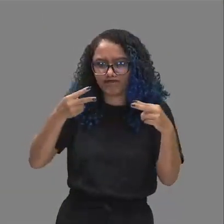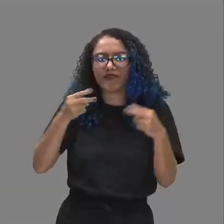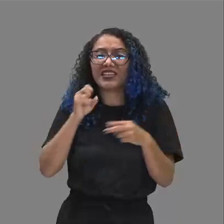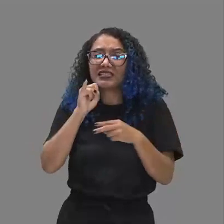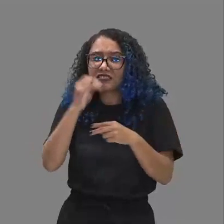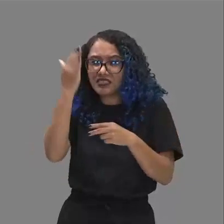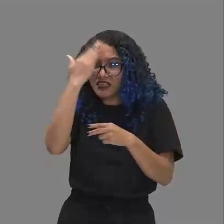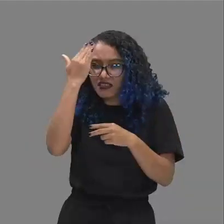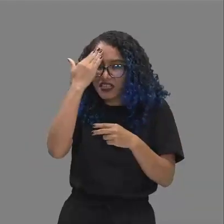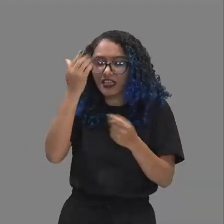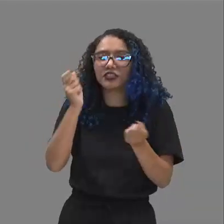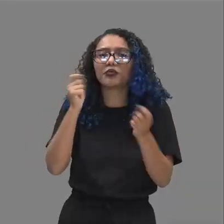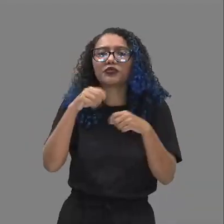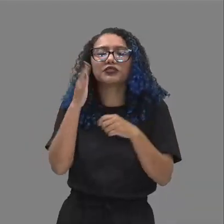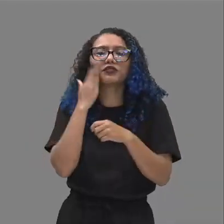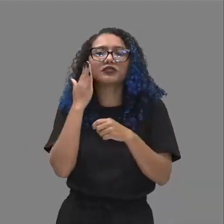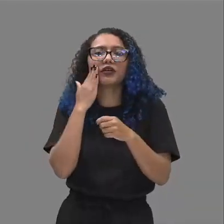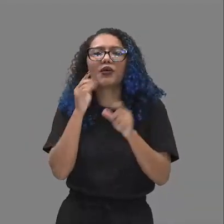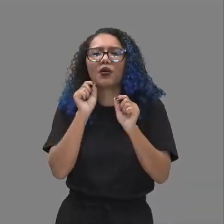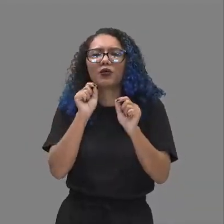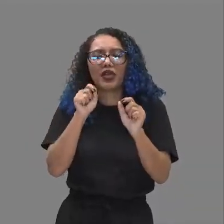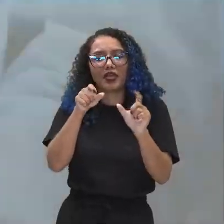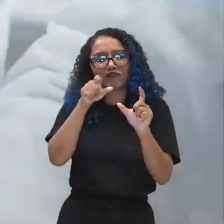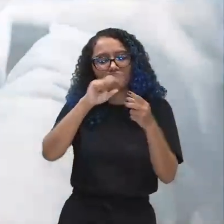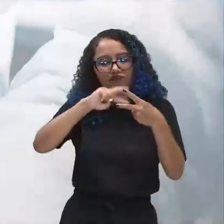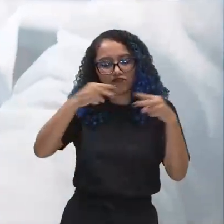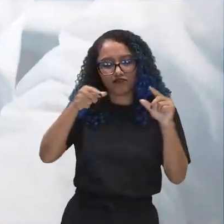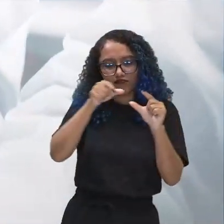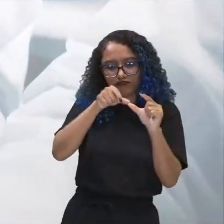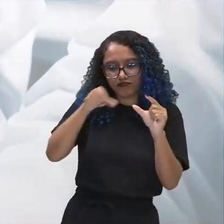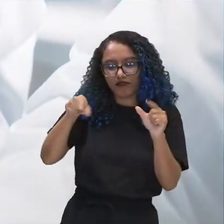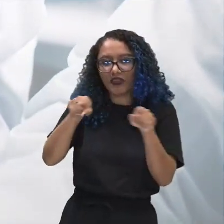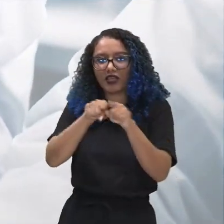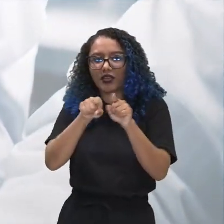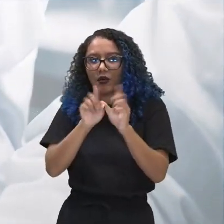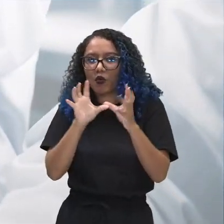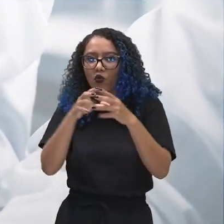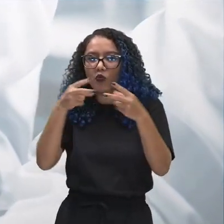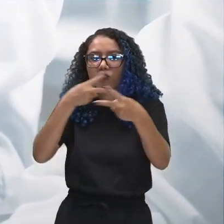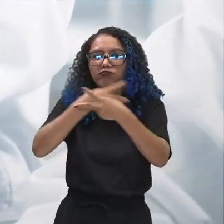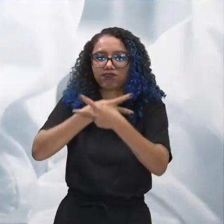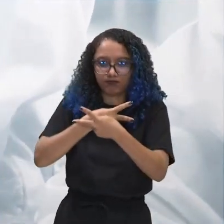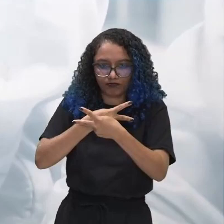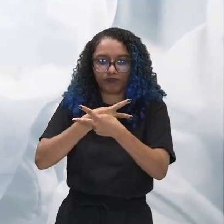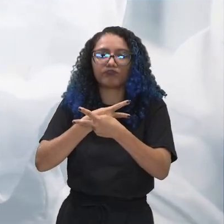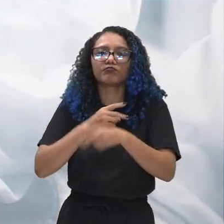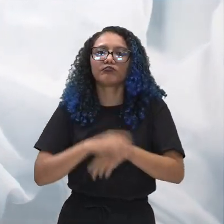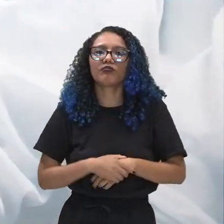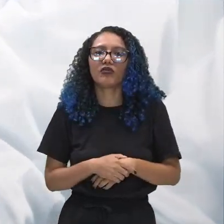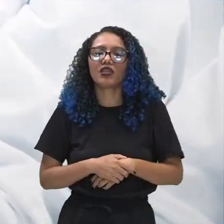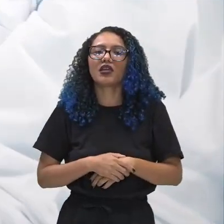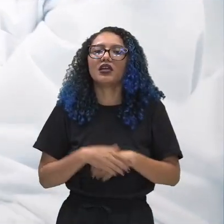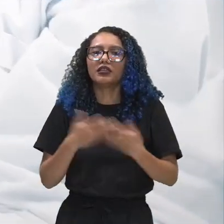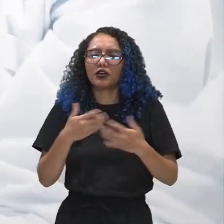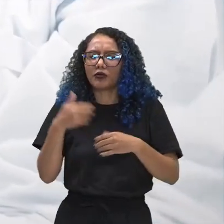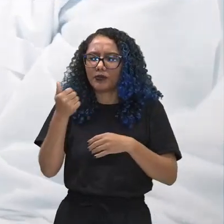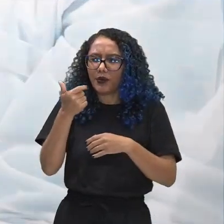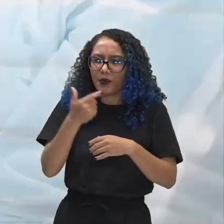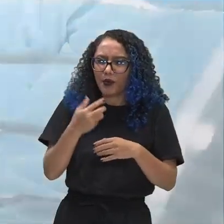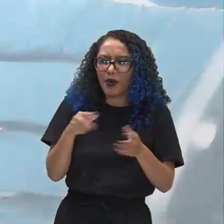os segredos dos genes e genomas. O sequenciamento de DNA revolucionou a pesquisa